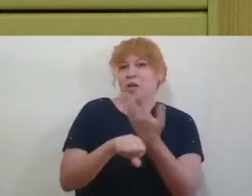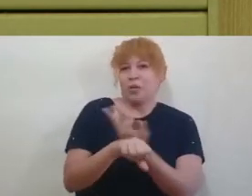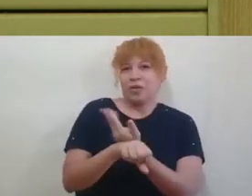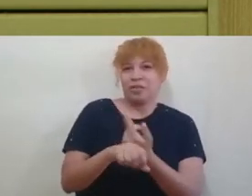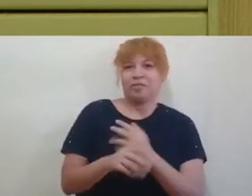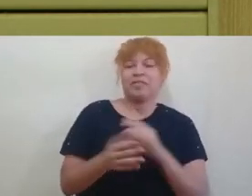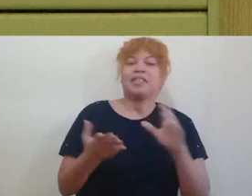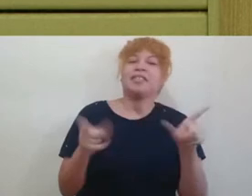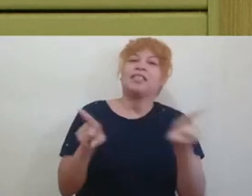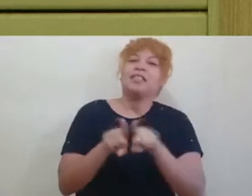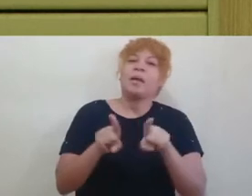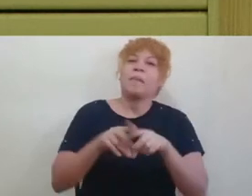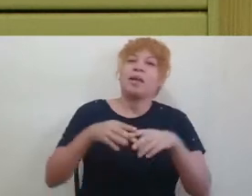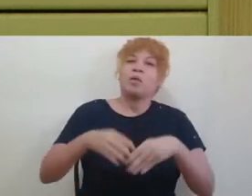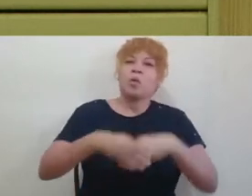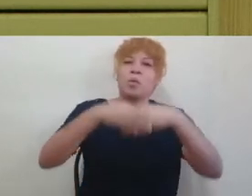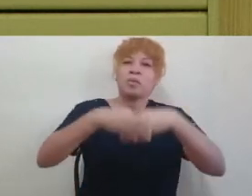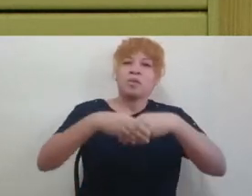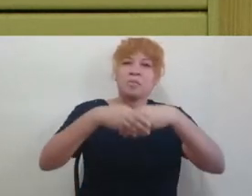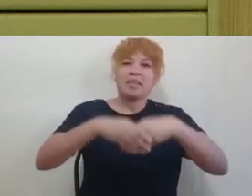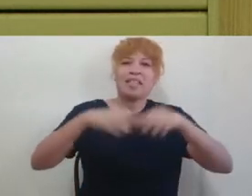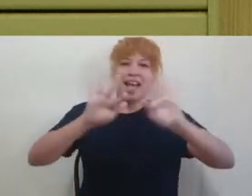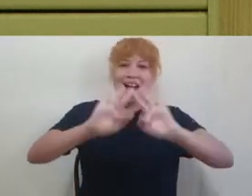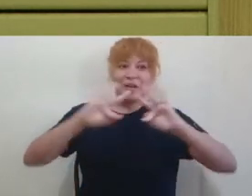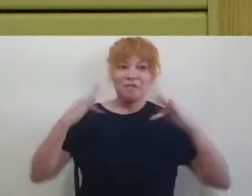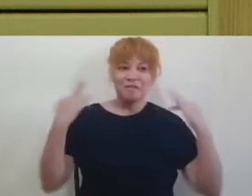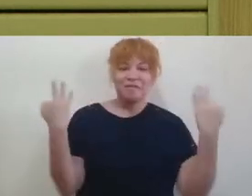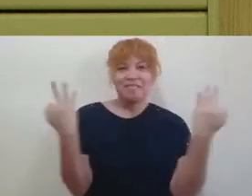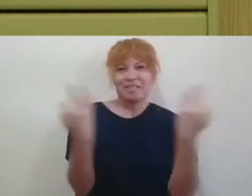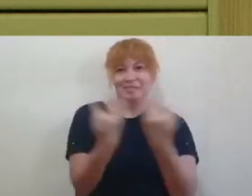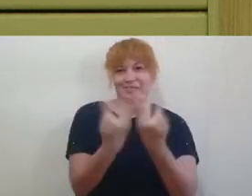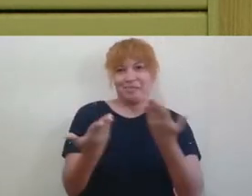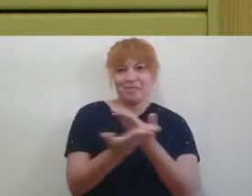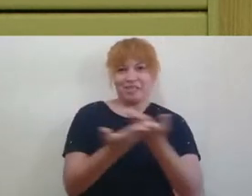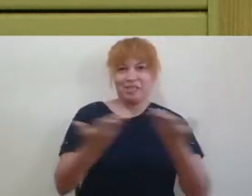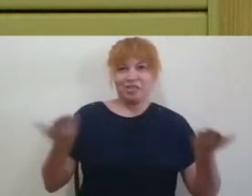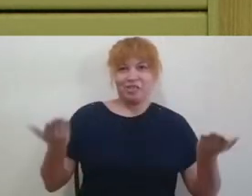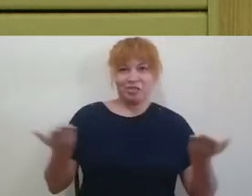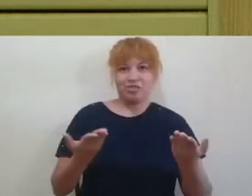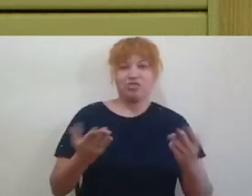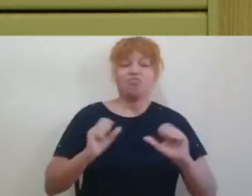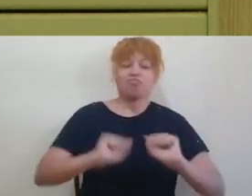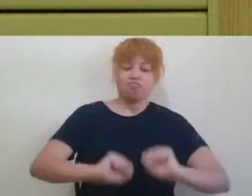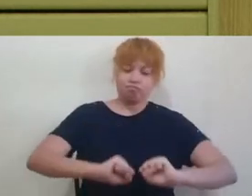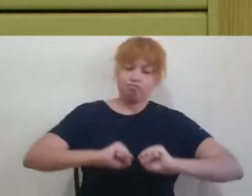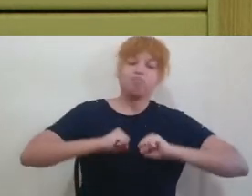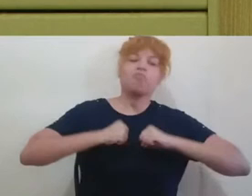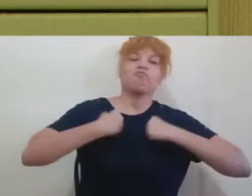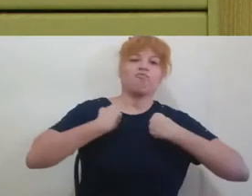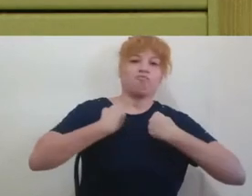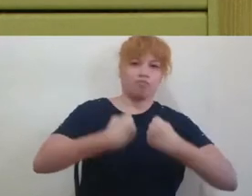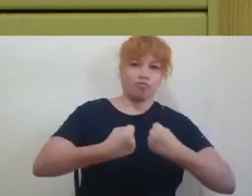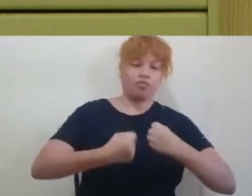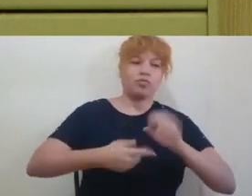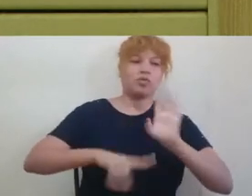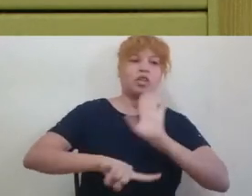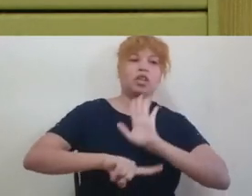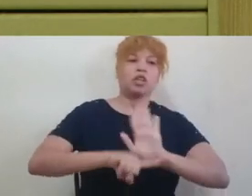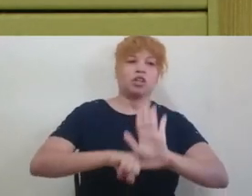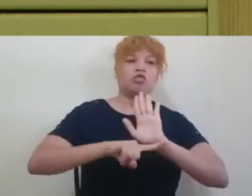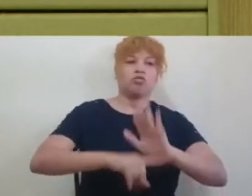e cada uma. Lembrando das Mirelas, dos Caios, Antônios, Marias,